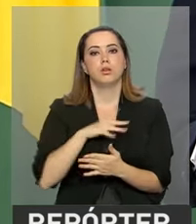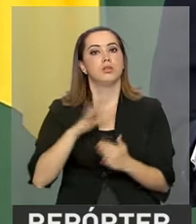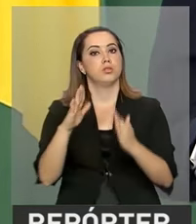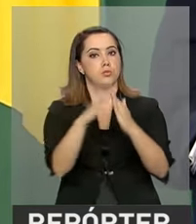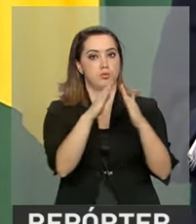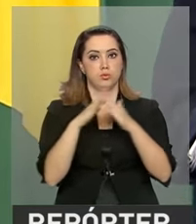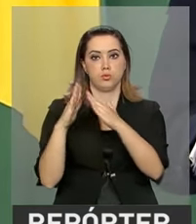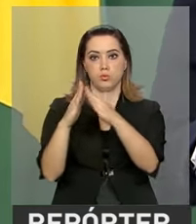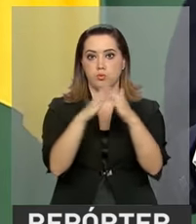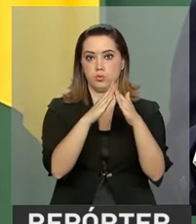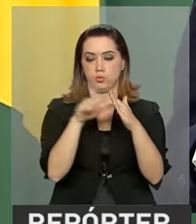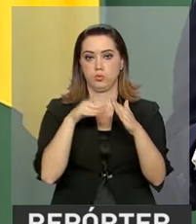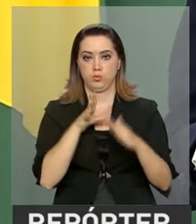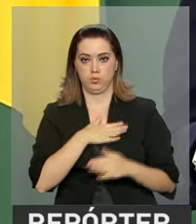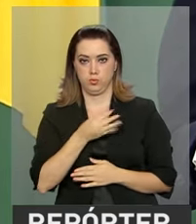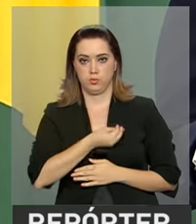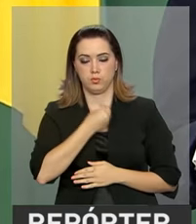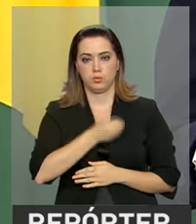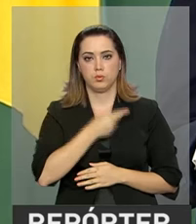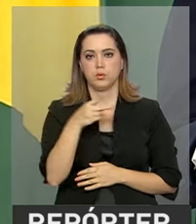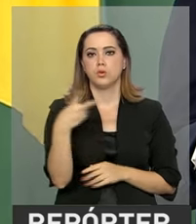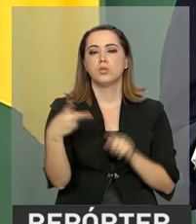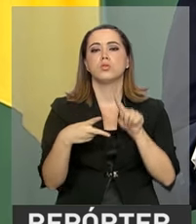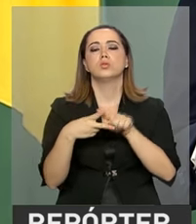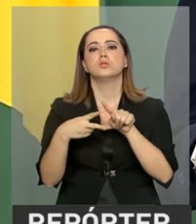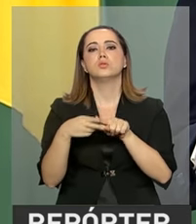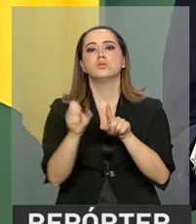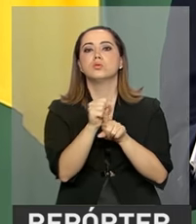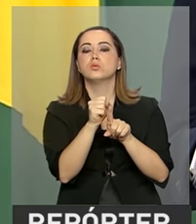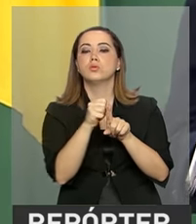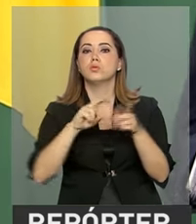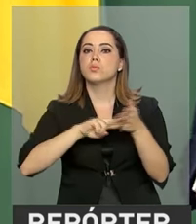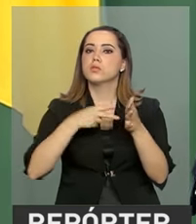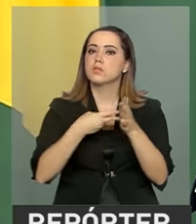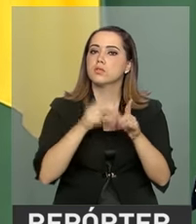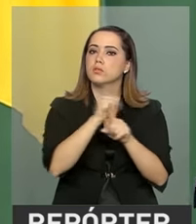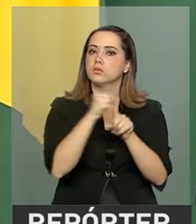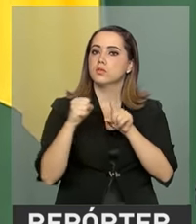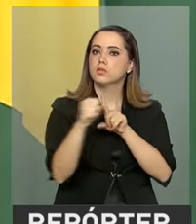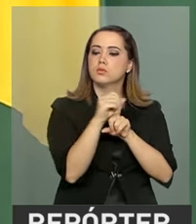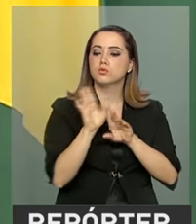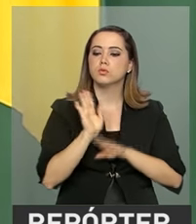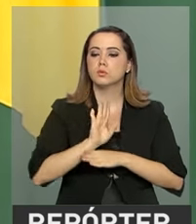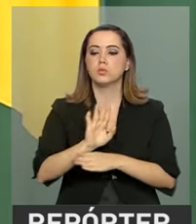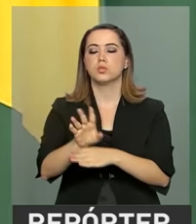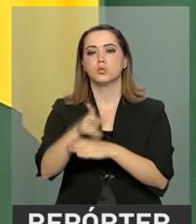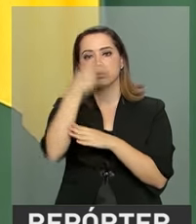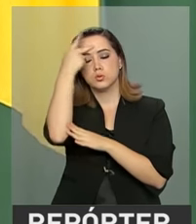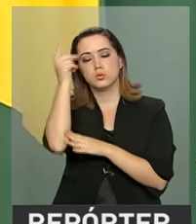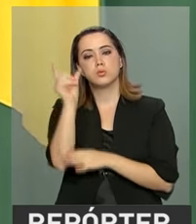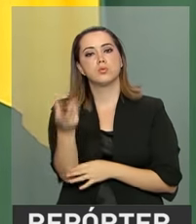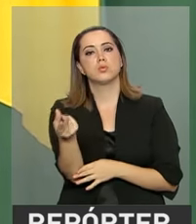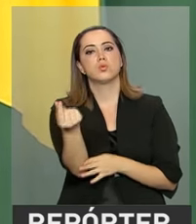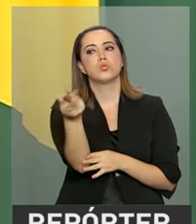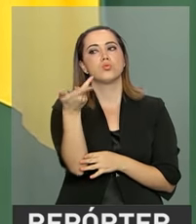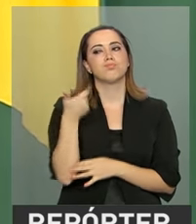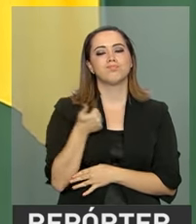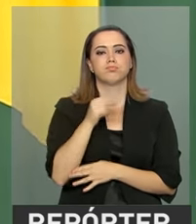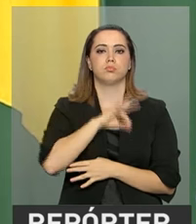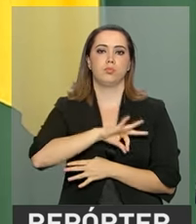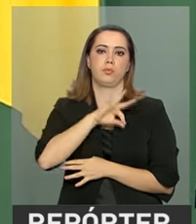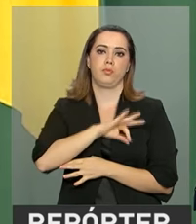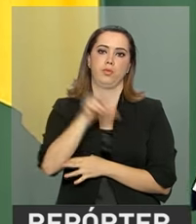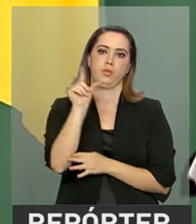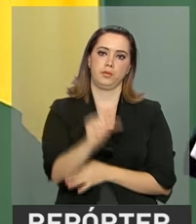Minha Vida, eles têm dois significados. Um significado social porque vai atender aqueles que ganham menos, não é verdade? Tem um significado